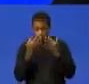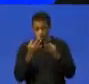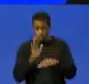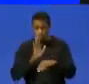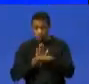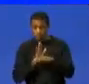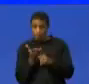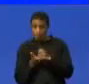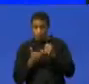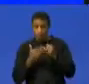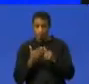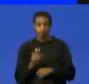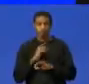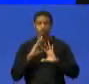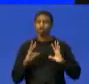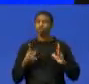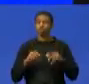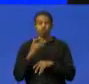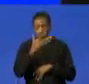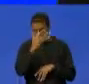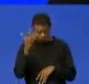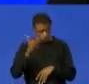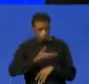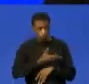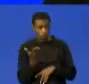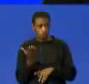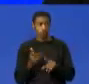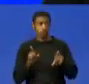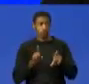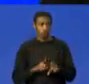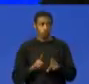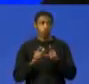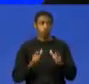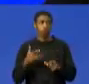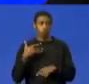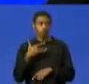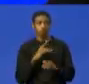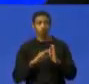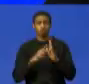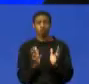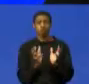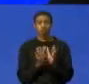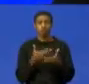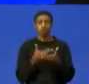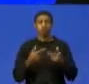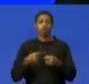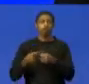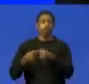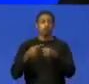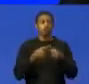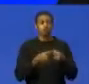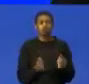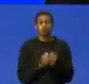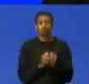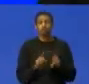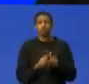pessoas pelo sistema de saúde. A região de saúde, ela é um agrupamento de municípios limítrofes